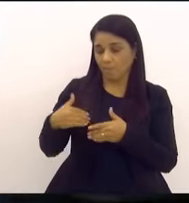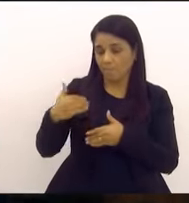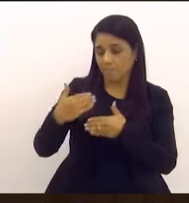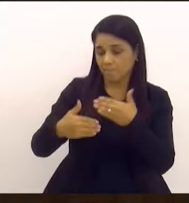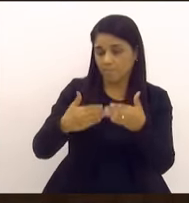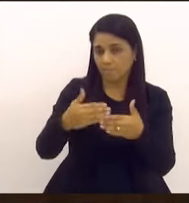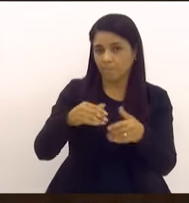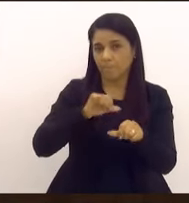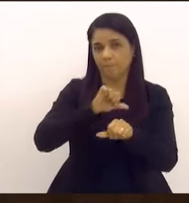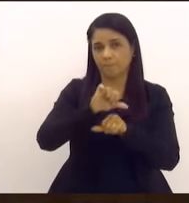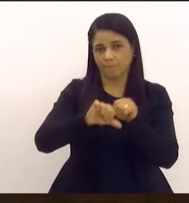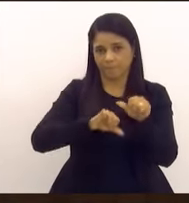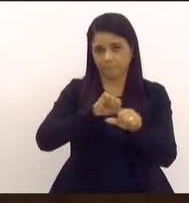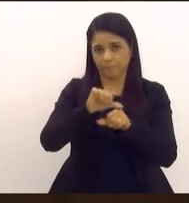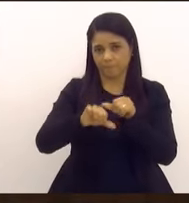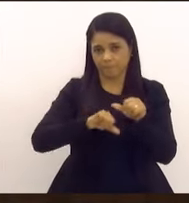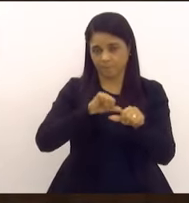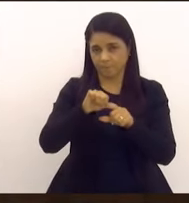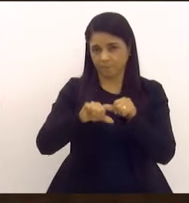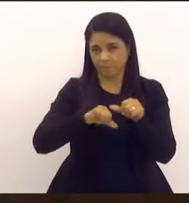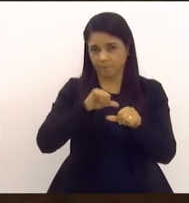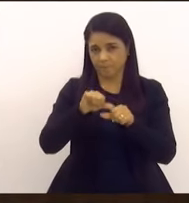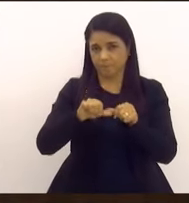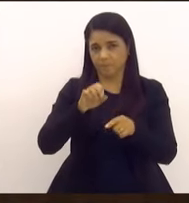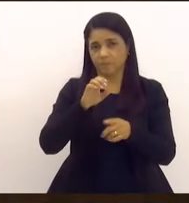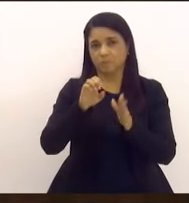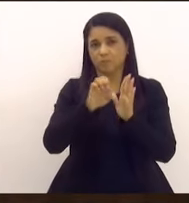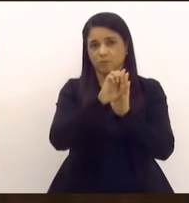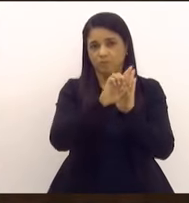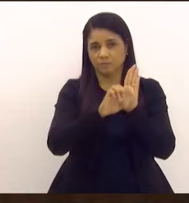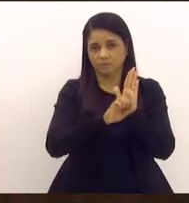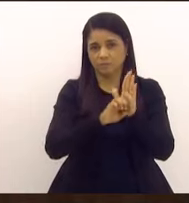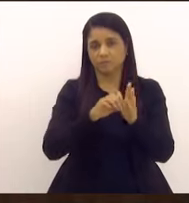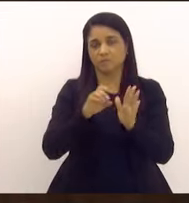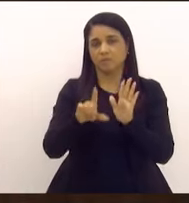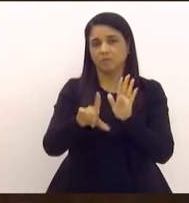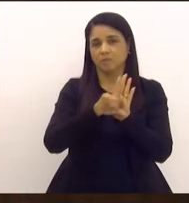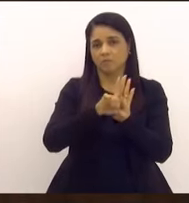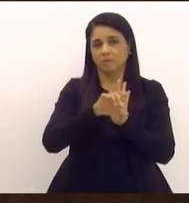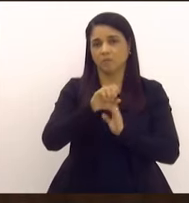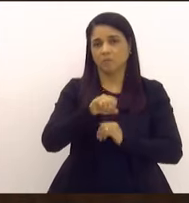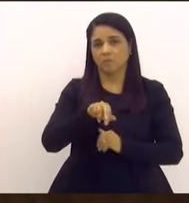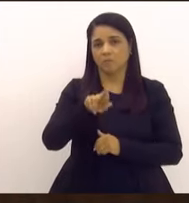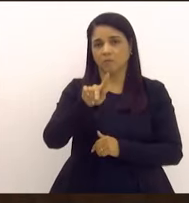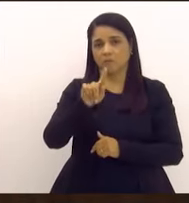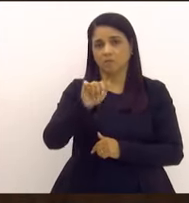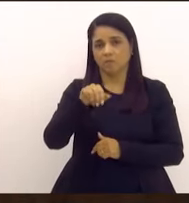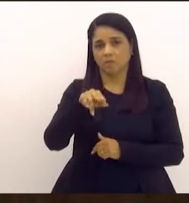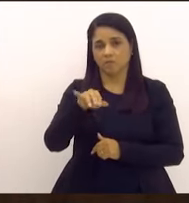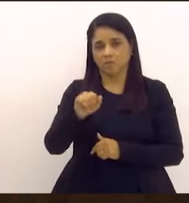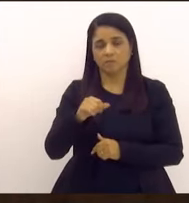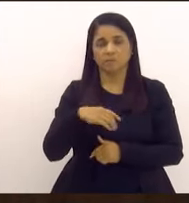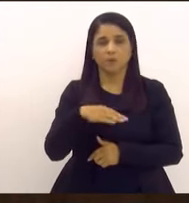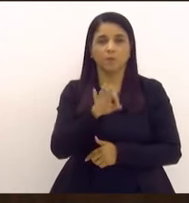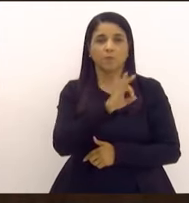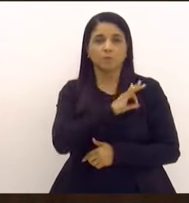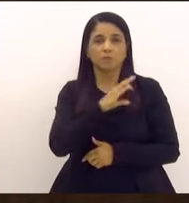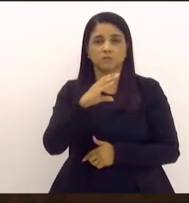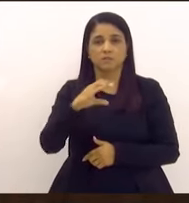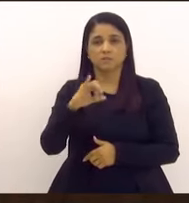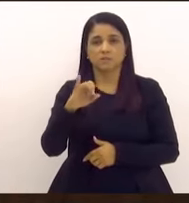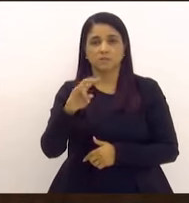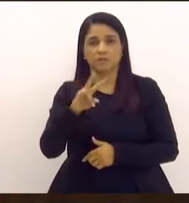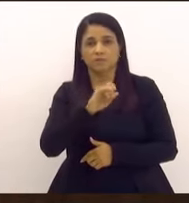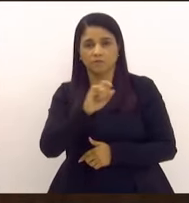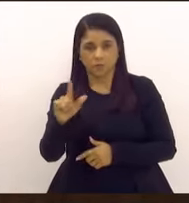de alteração do Estatuto da Lei Orgânica da Polícia Civil. Primeiro, porque aqui nós estamos